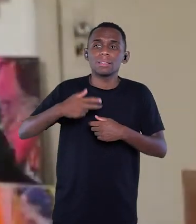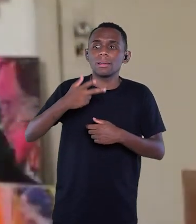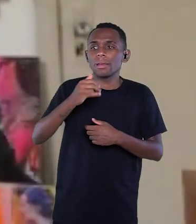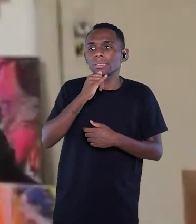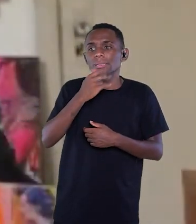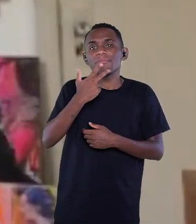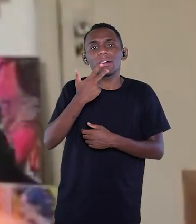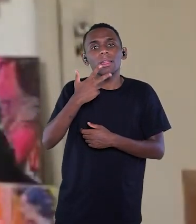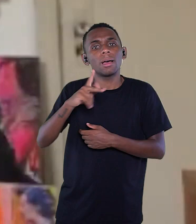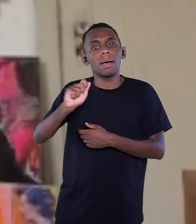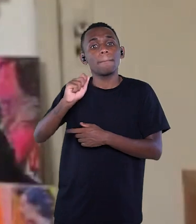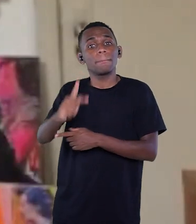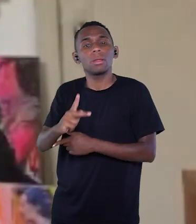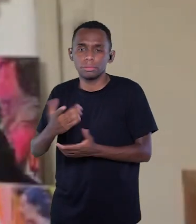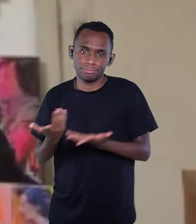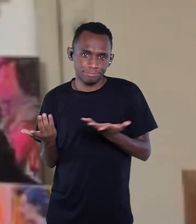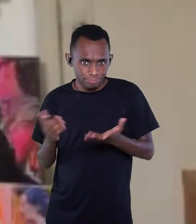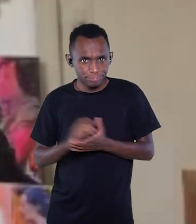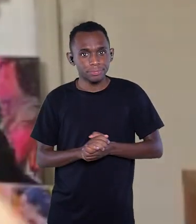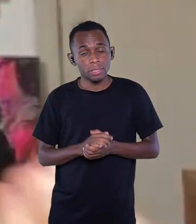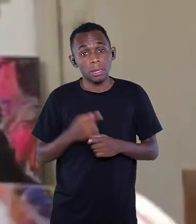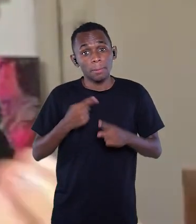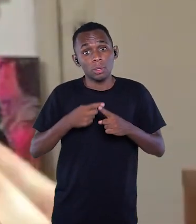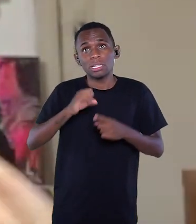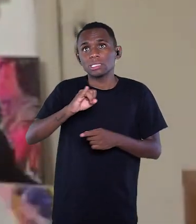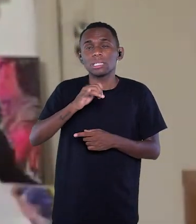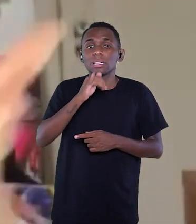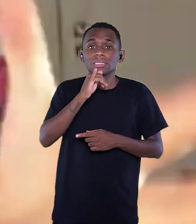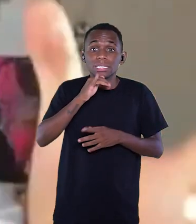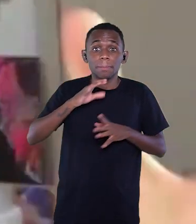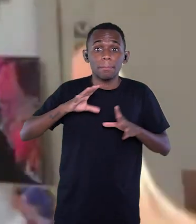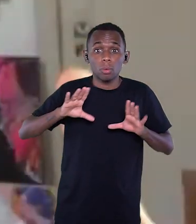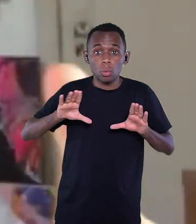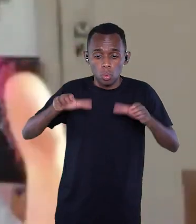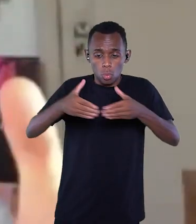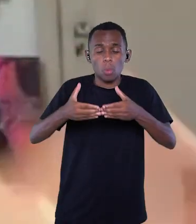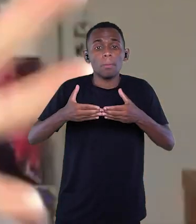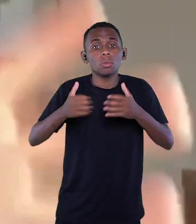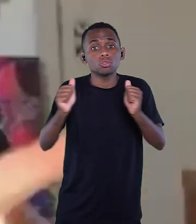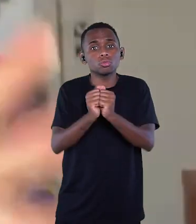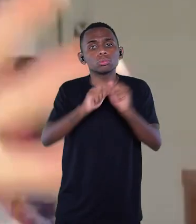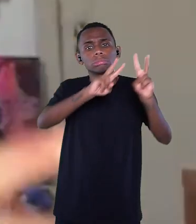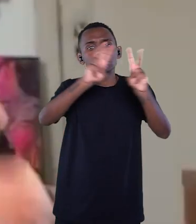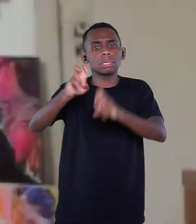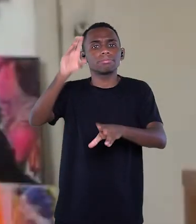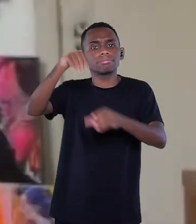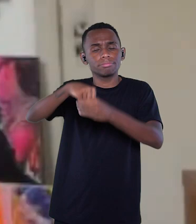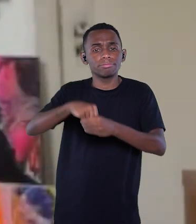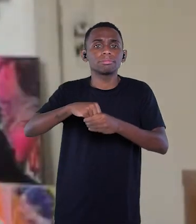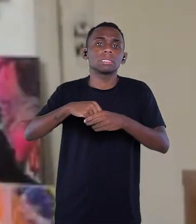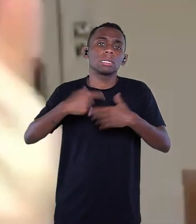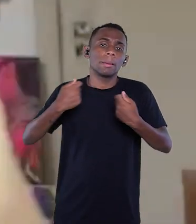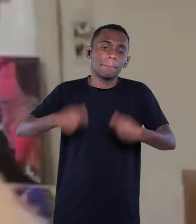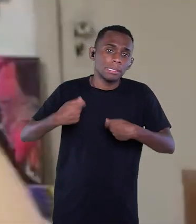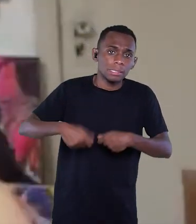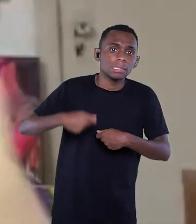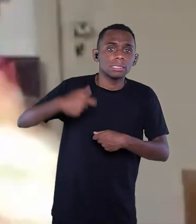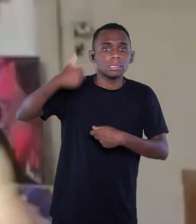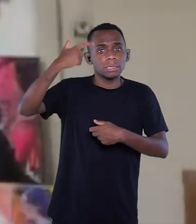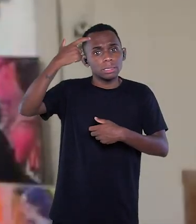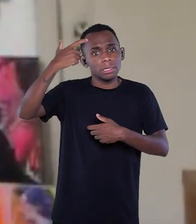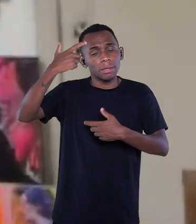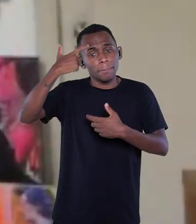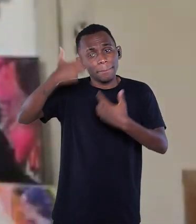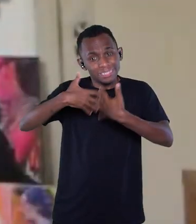na aposentadoria. Por que a gente não se une dentro desse termo, assim? Por que a gente não... a gente tem que fazer